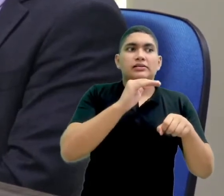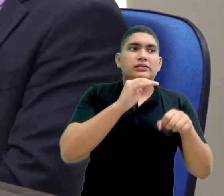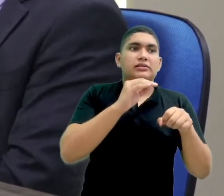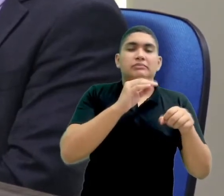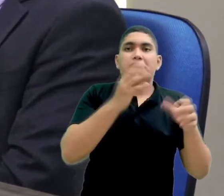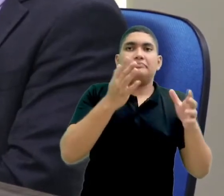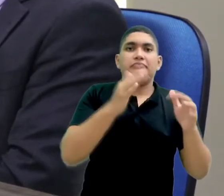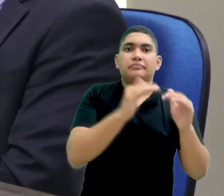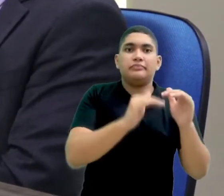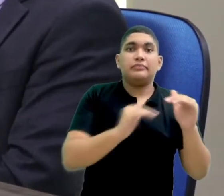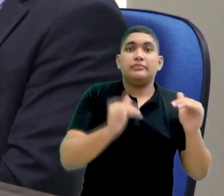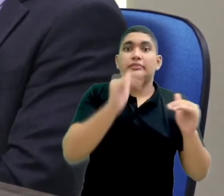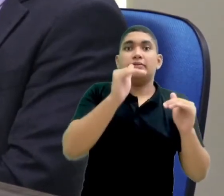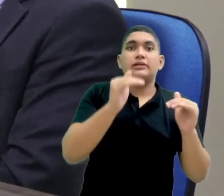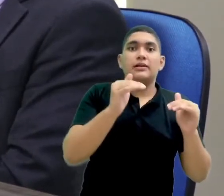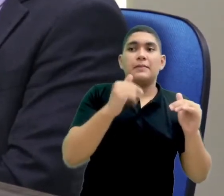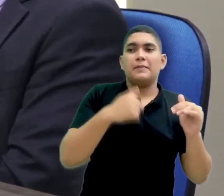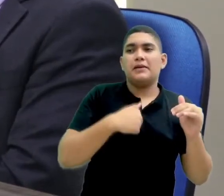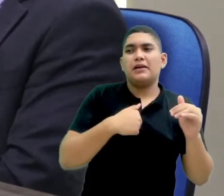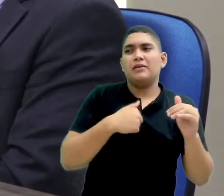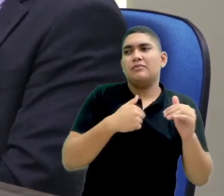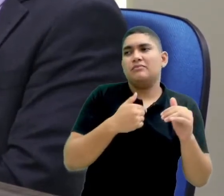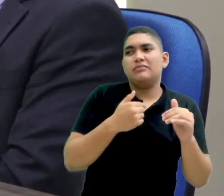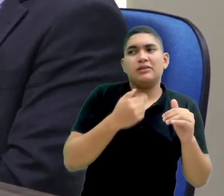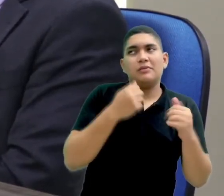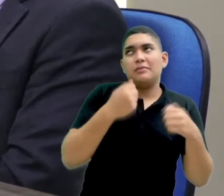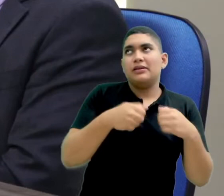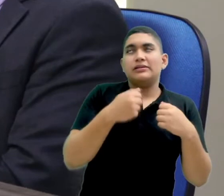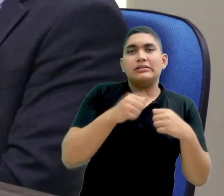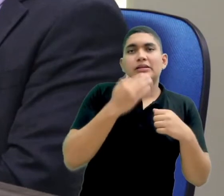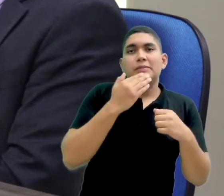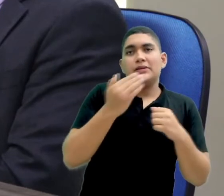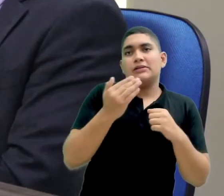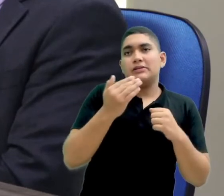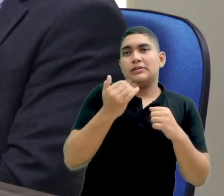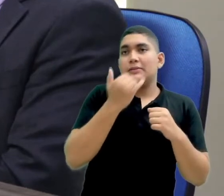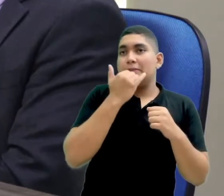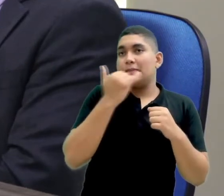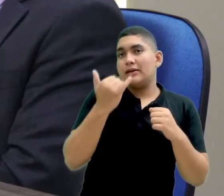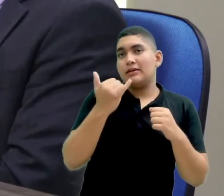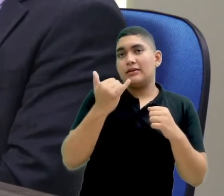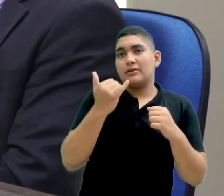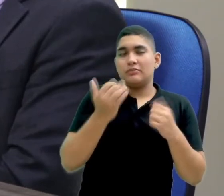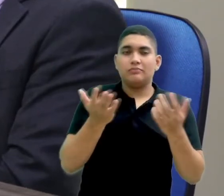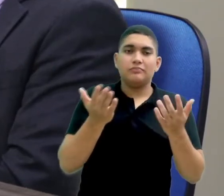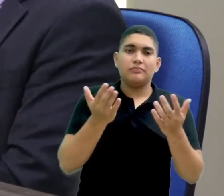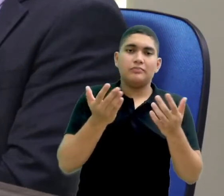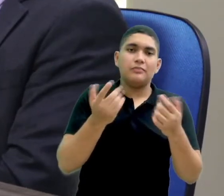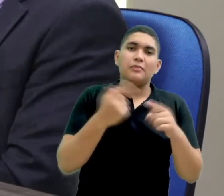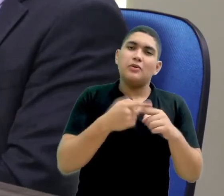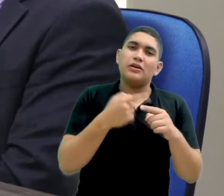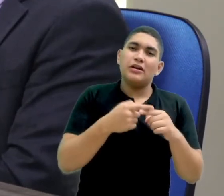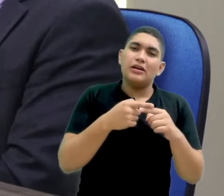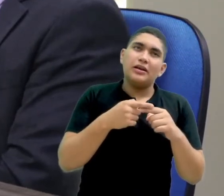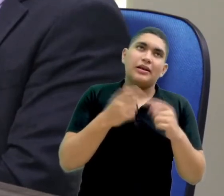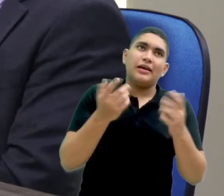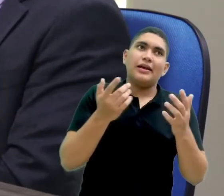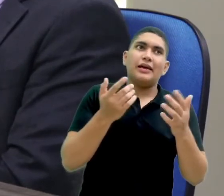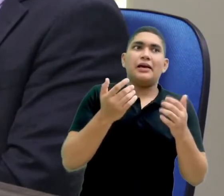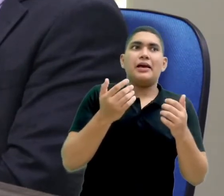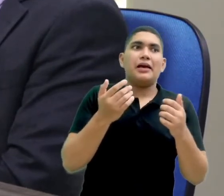de pedir perdão, né? Porque para ele é uma situação complexa, é uma situação